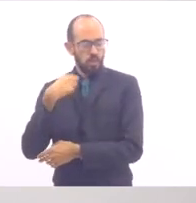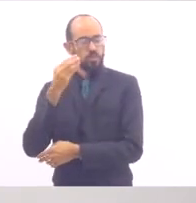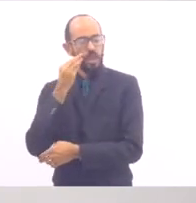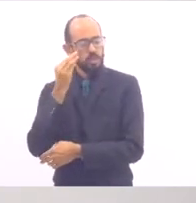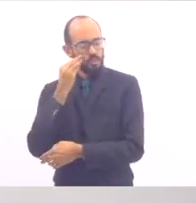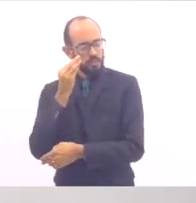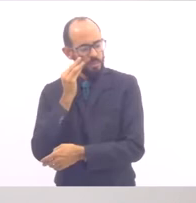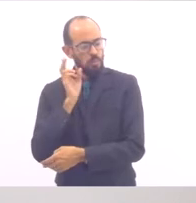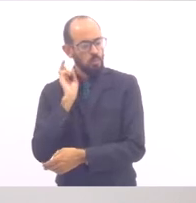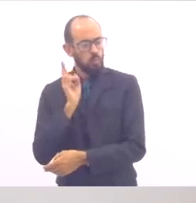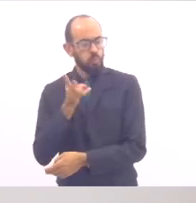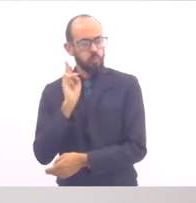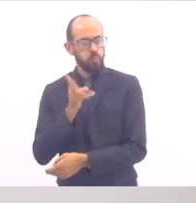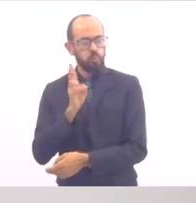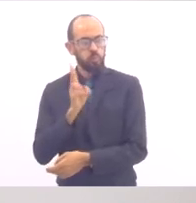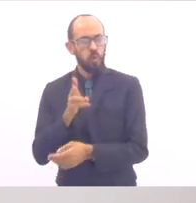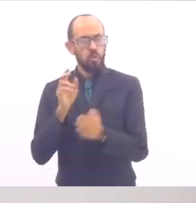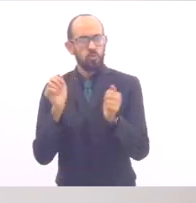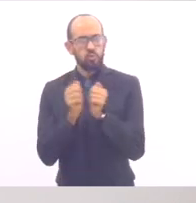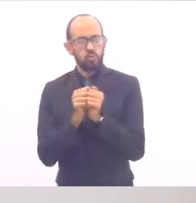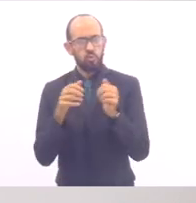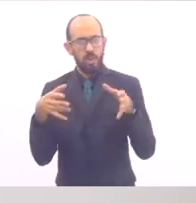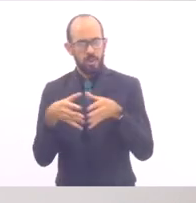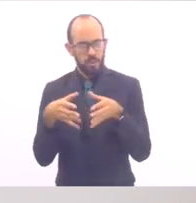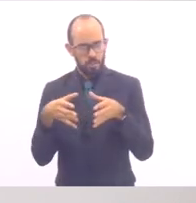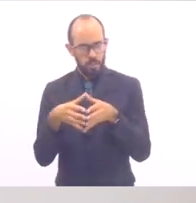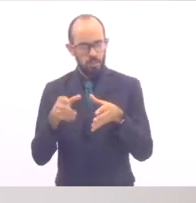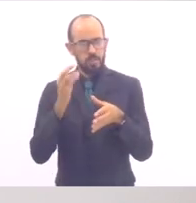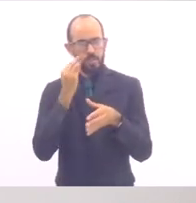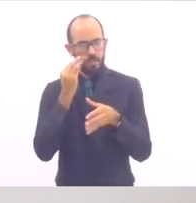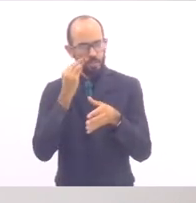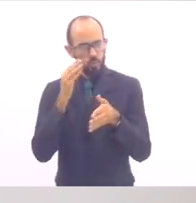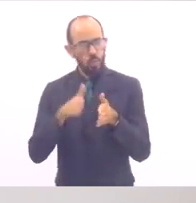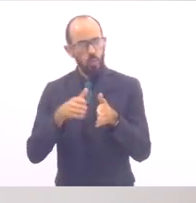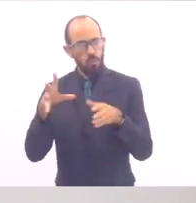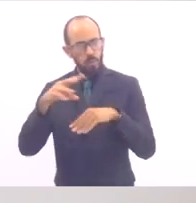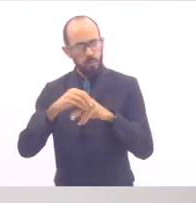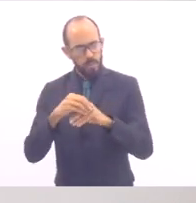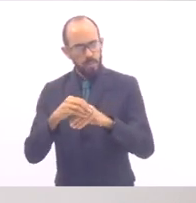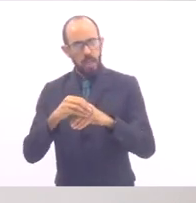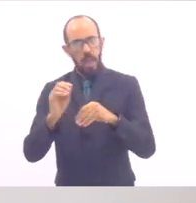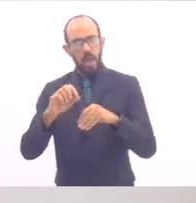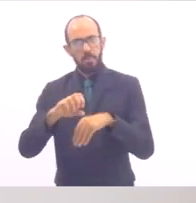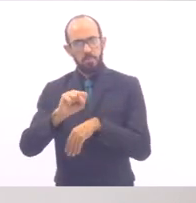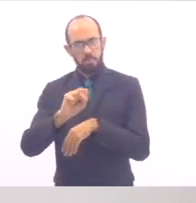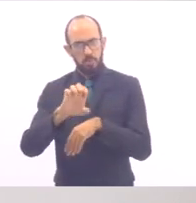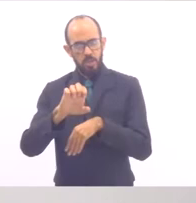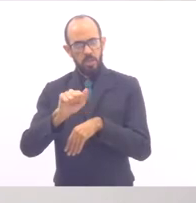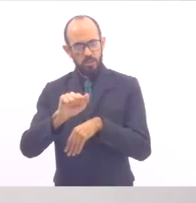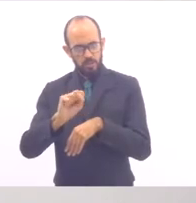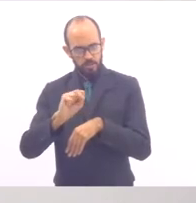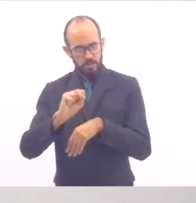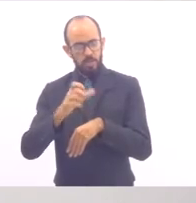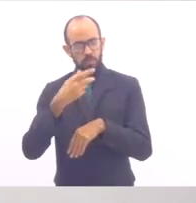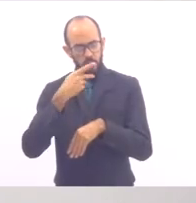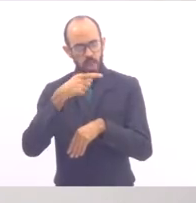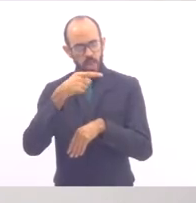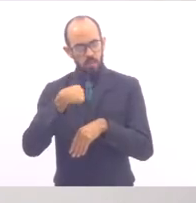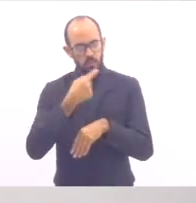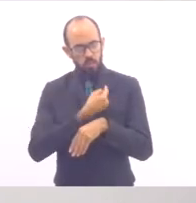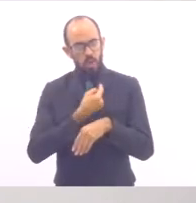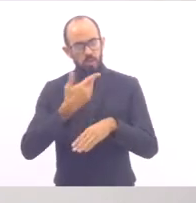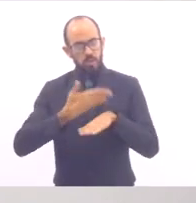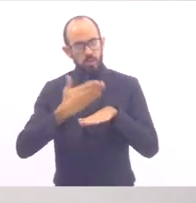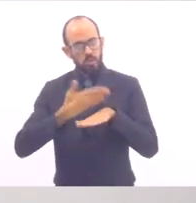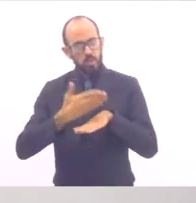continuidade, junto com a minha equipe que é aqui presente. A gente tentou subrogar esse projeto para o SESC, que a gente falou, a gente toca. Manda ele aqui para cima que a